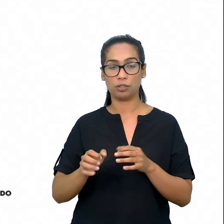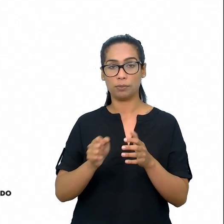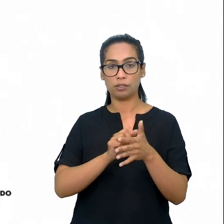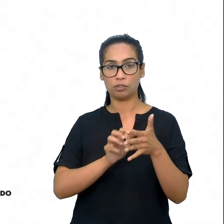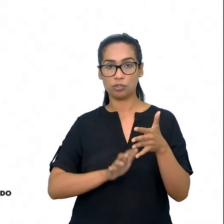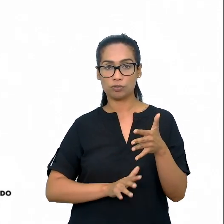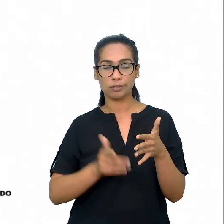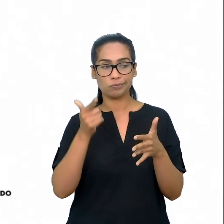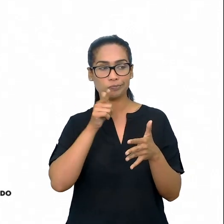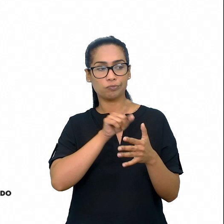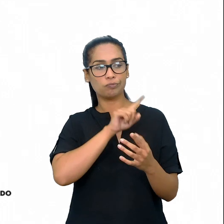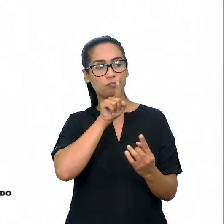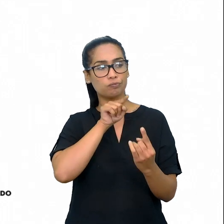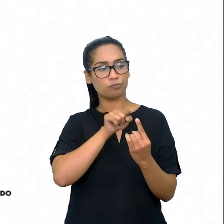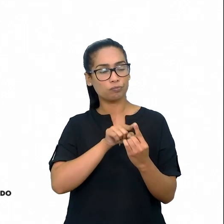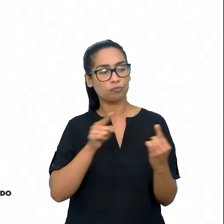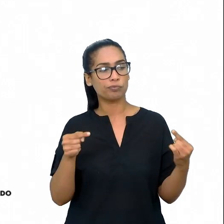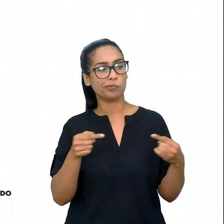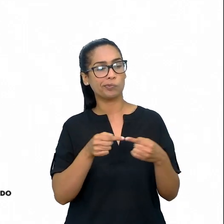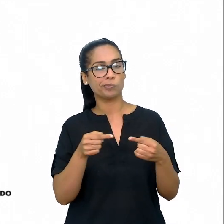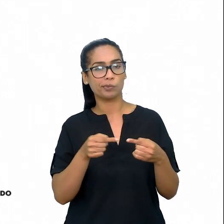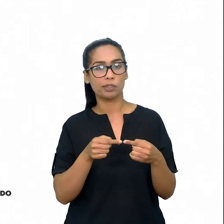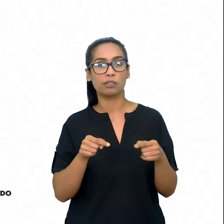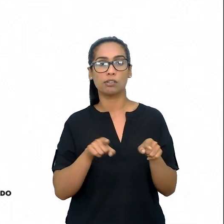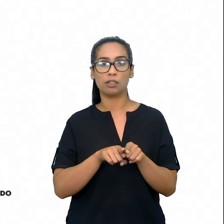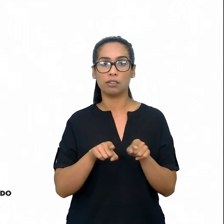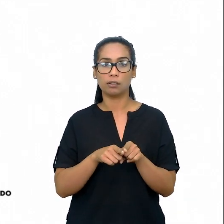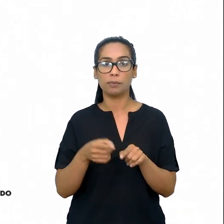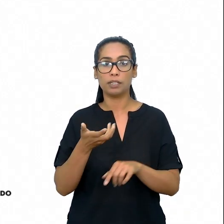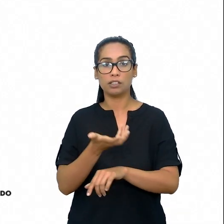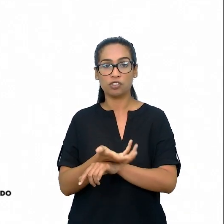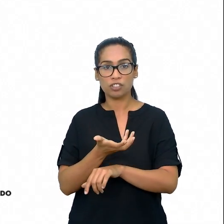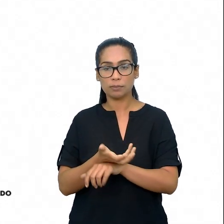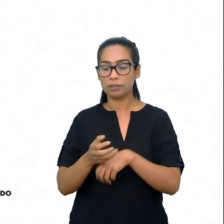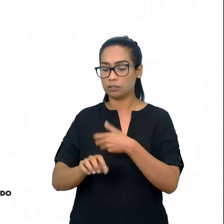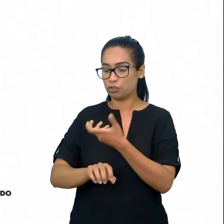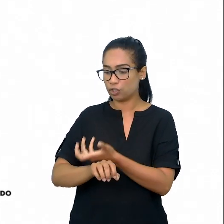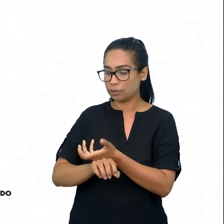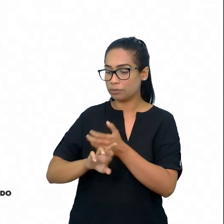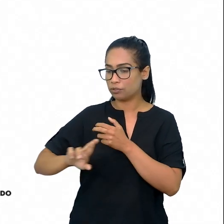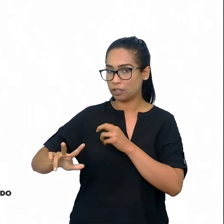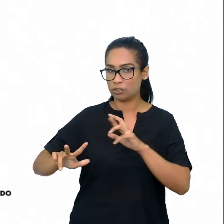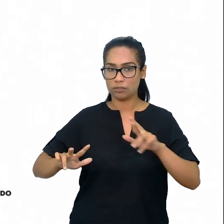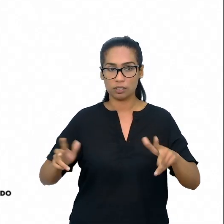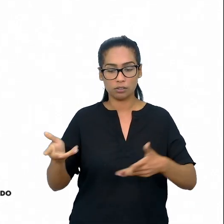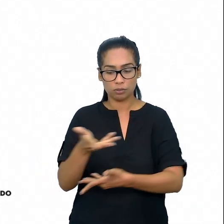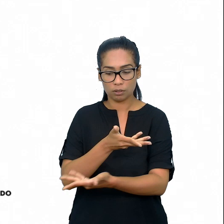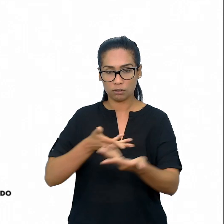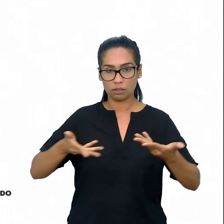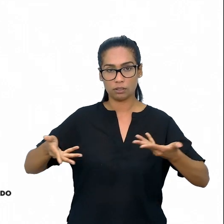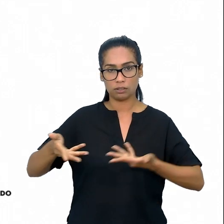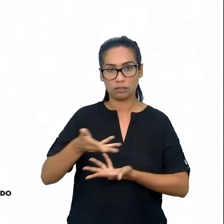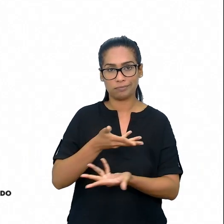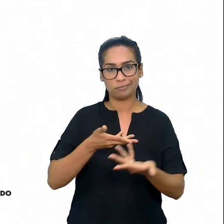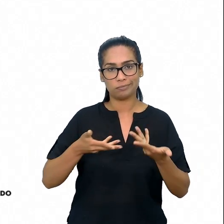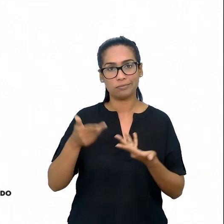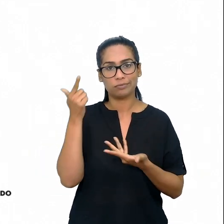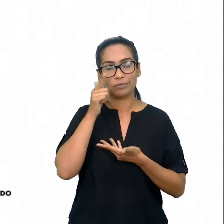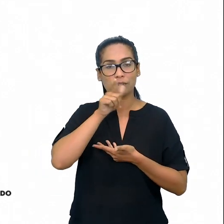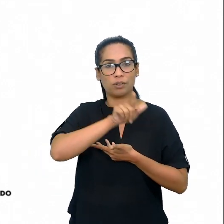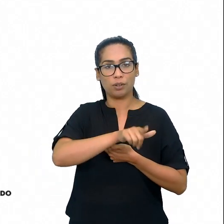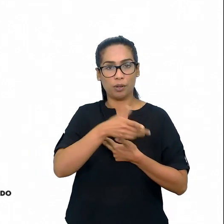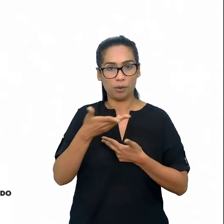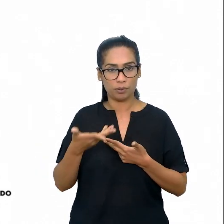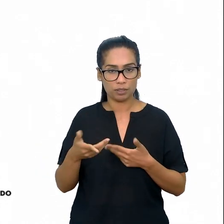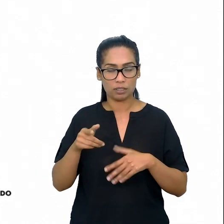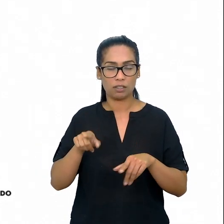atividades colaborativas entre nós, né, professores da área de Ciências da Natureza, de uma mesma unidade escolar, de